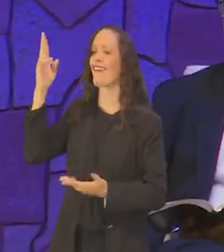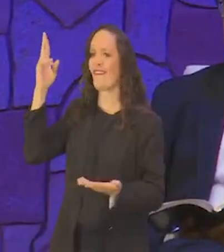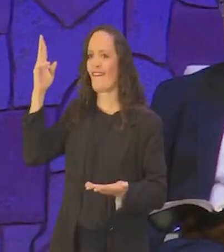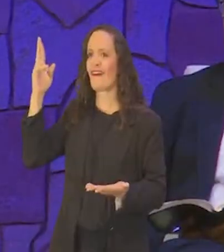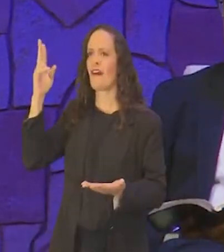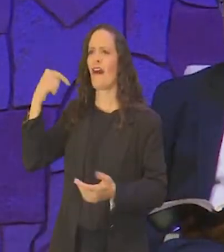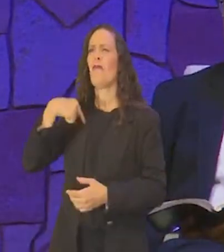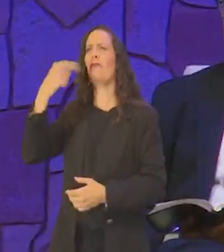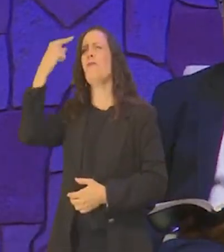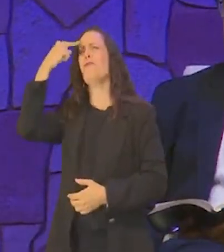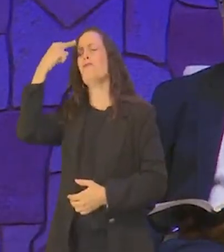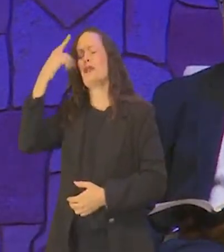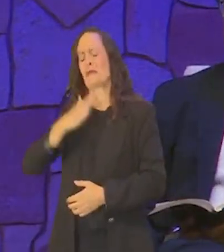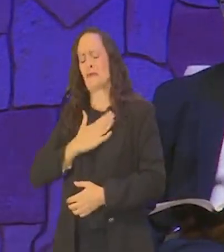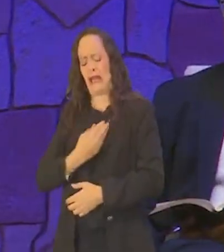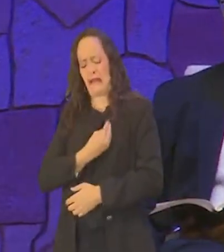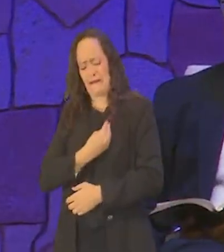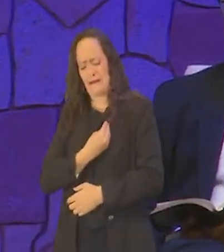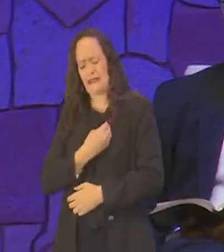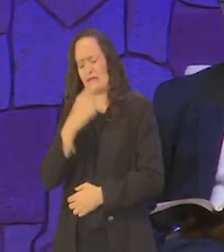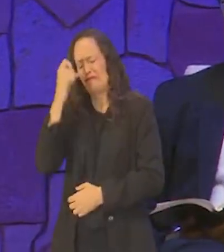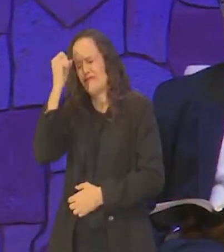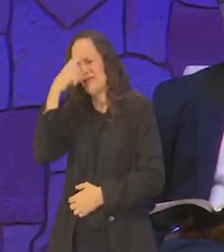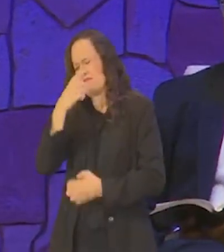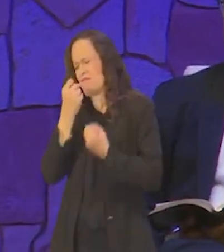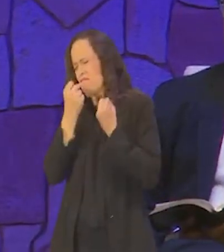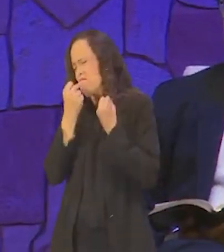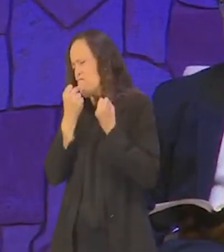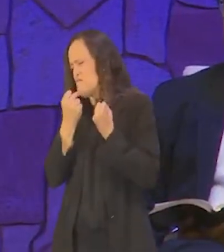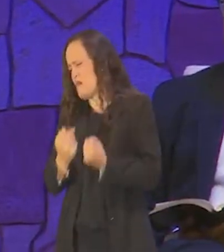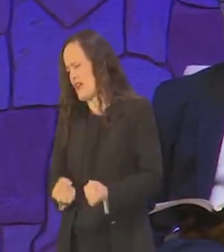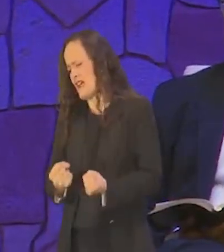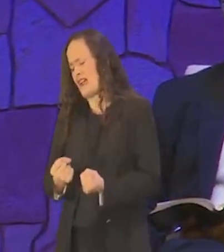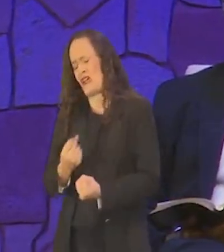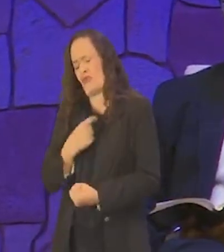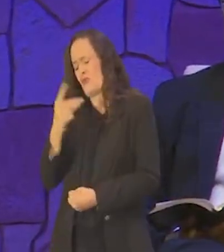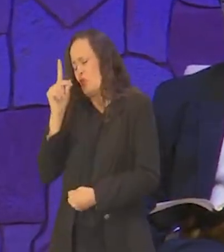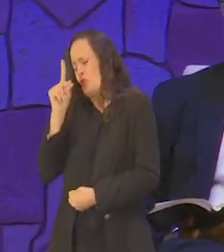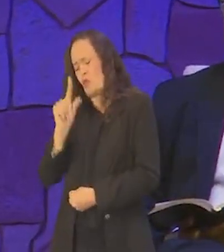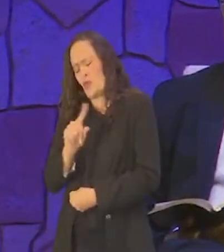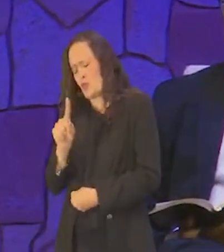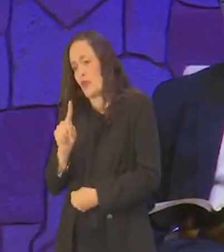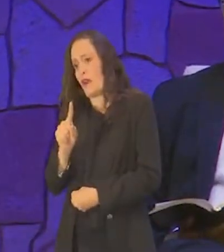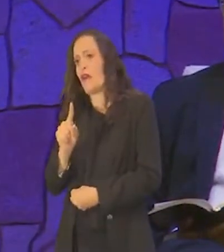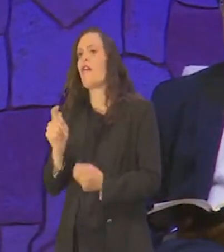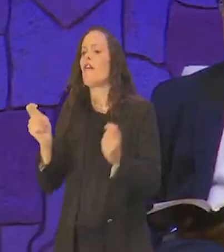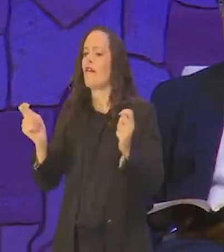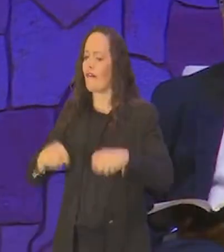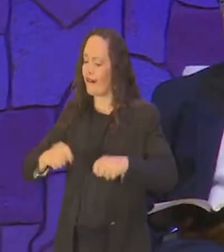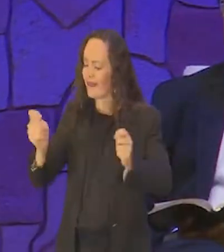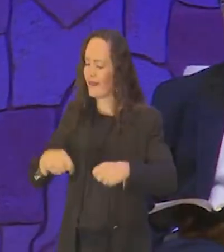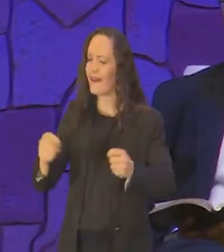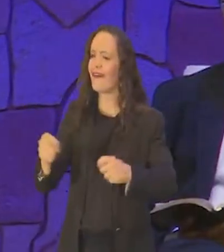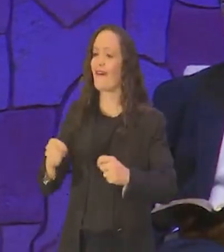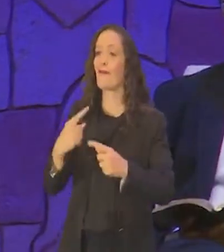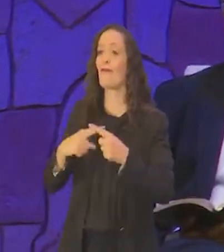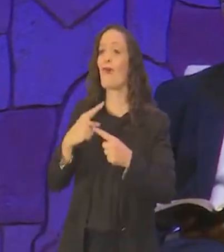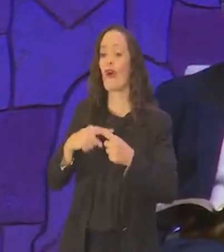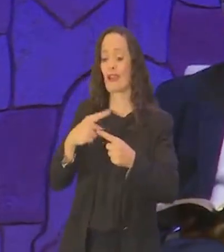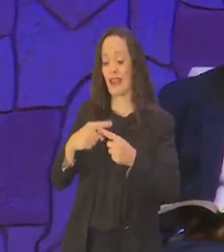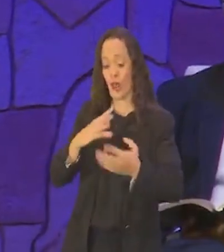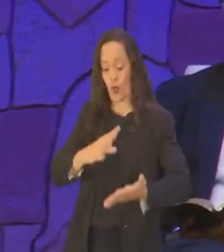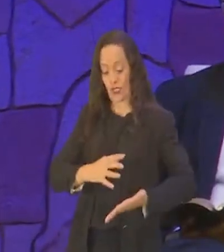difícil demais para suportarmos? A primeira verdade é que o que nos sustenta é